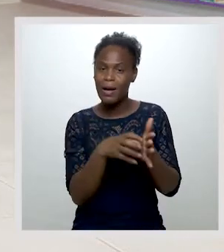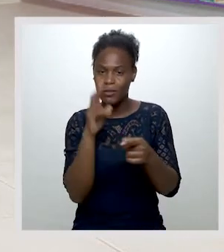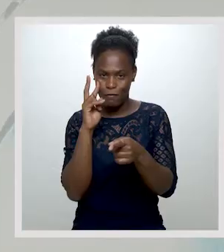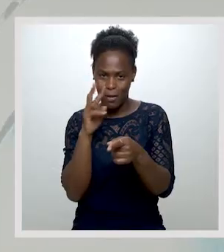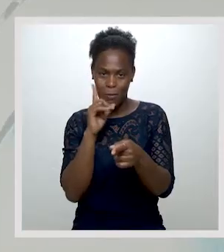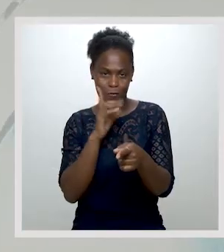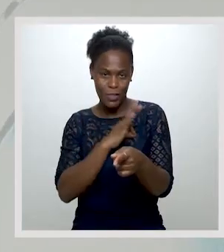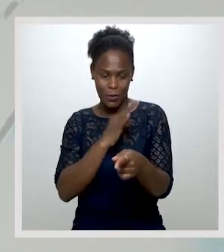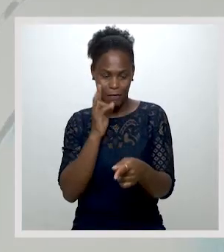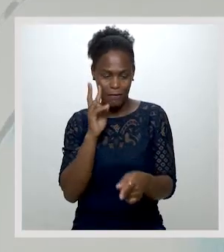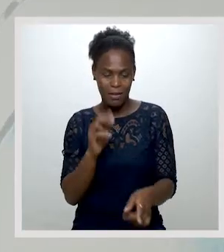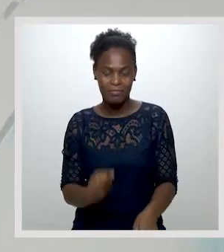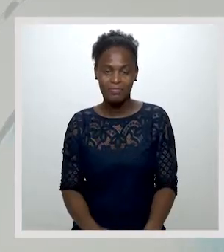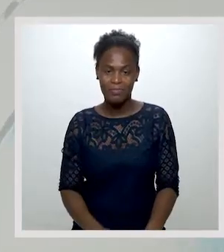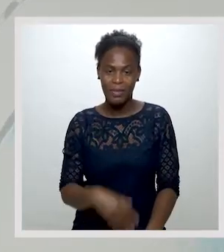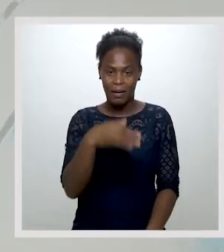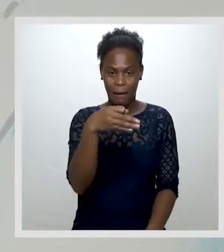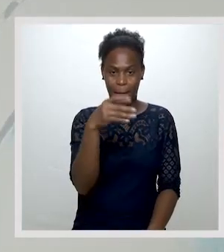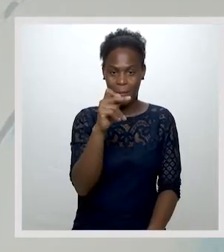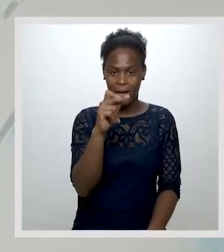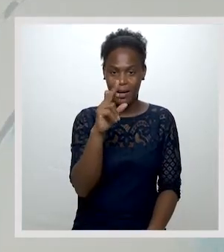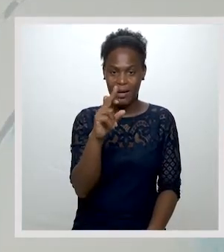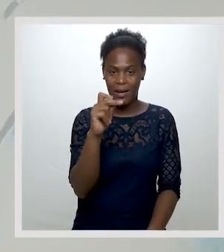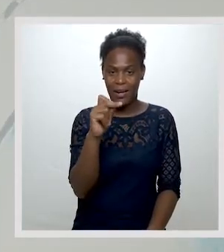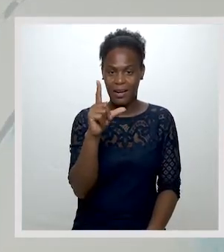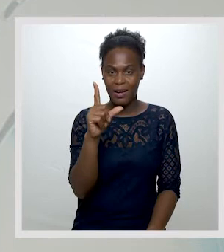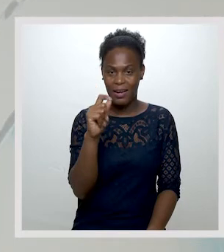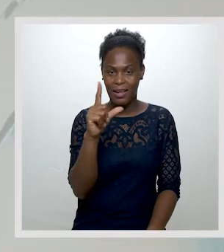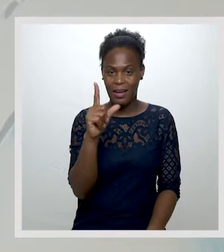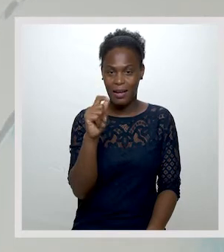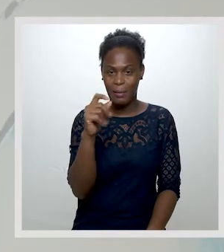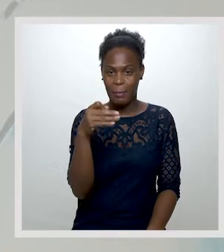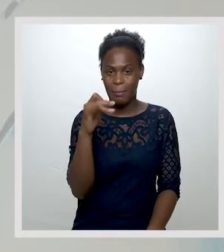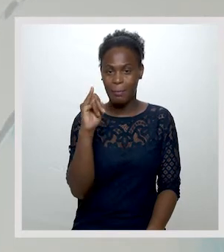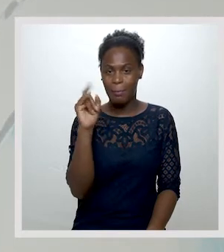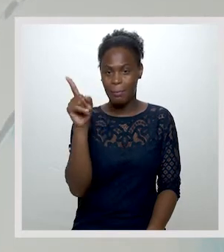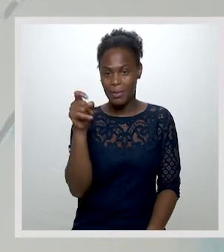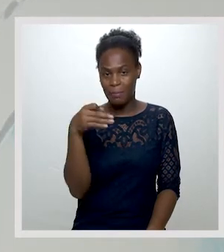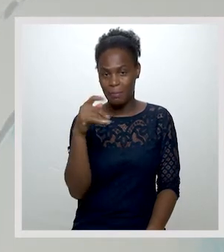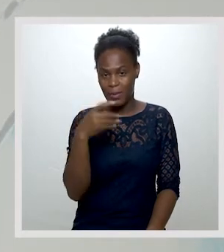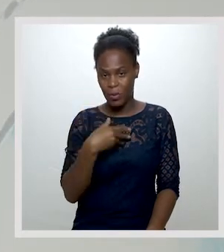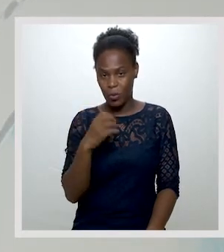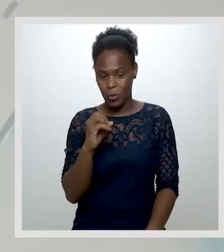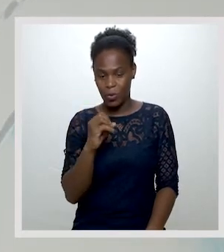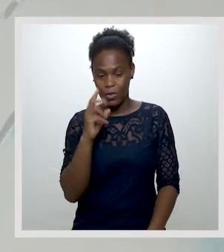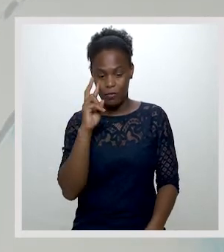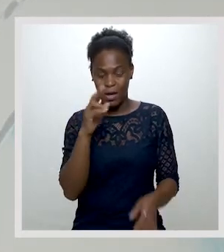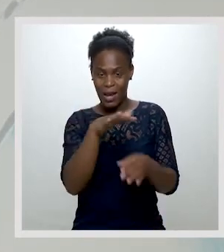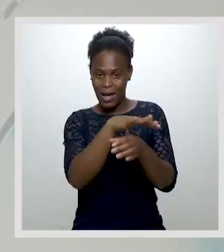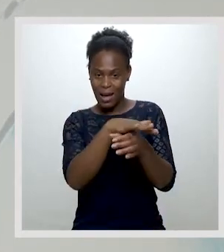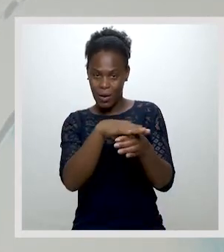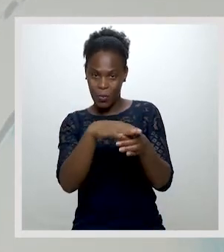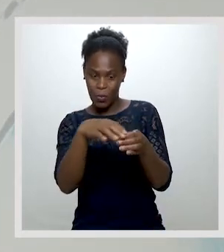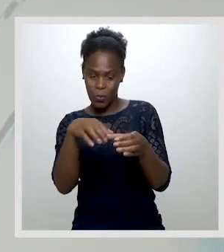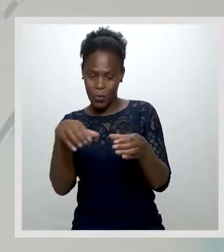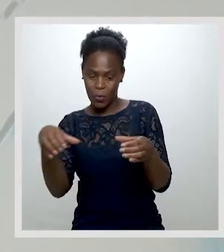Tenho aqui o paralelepípedo. Reparem que os lados do paralelepípedo são